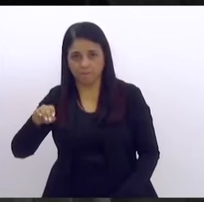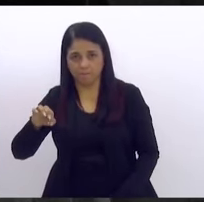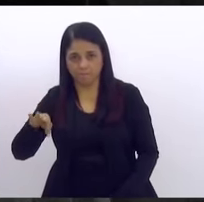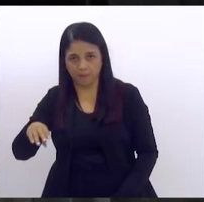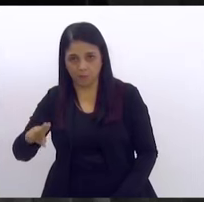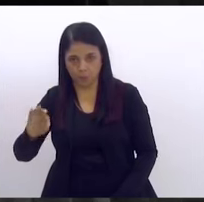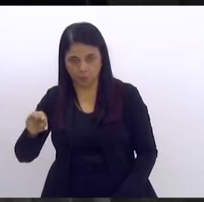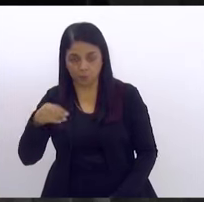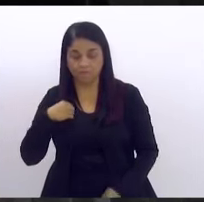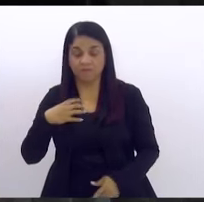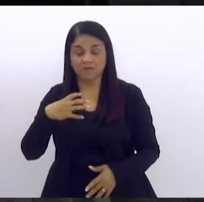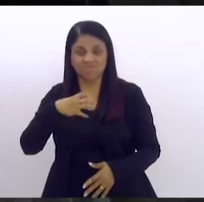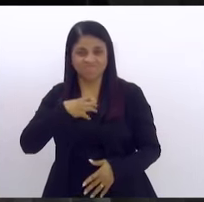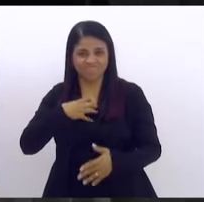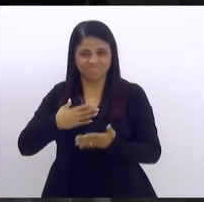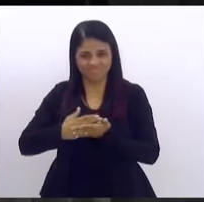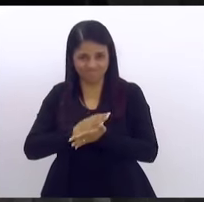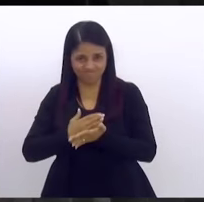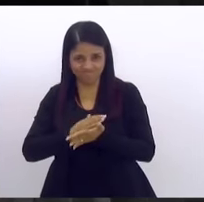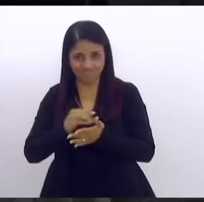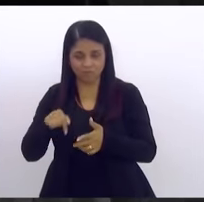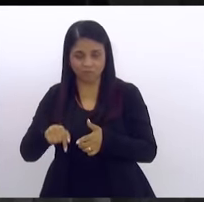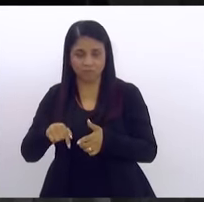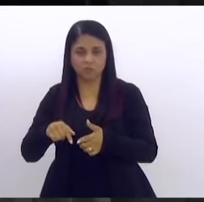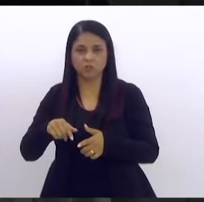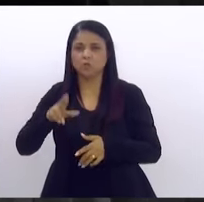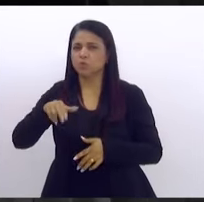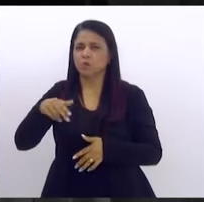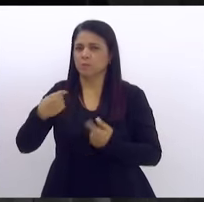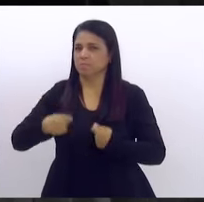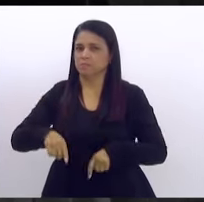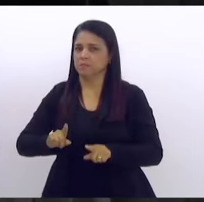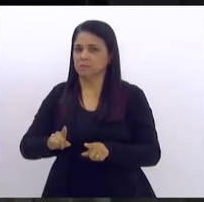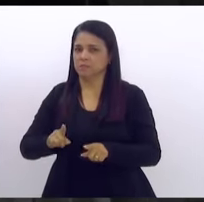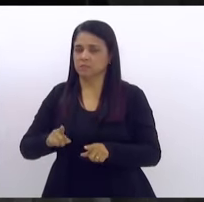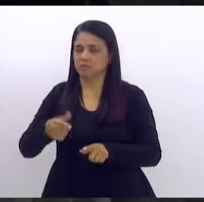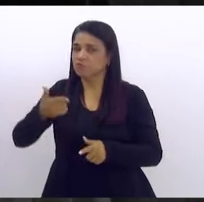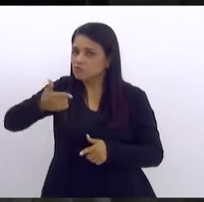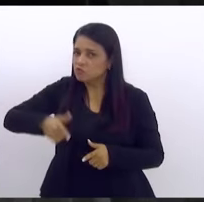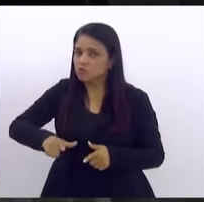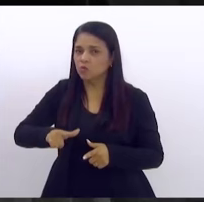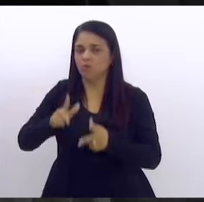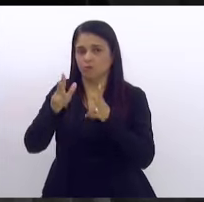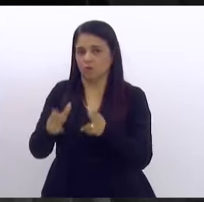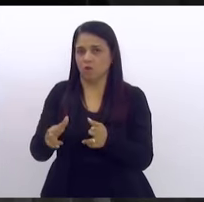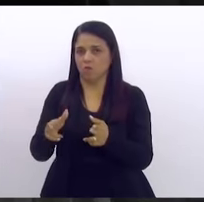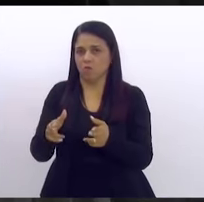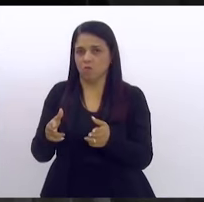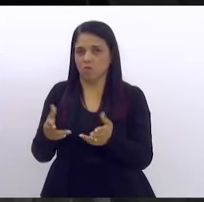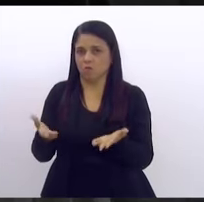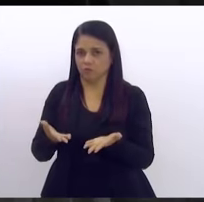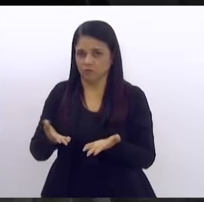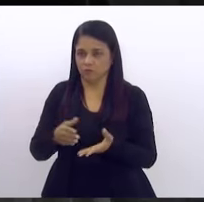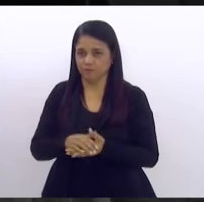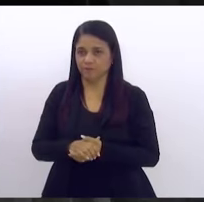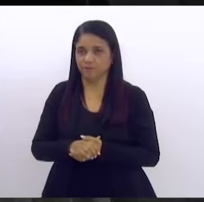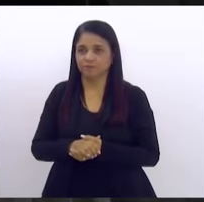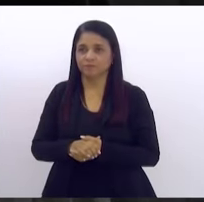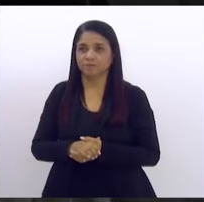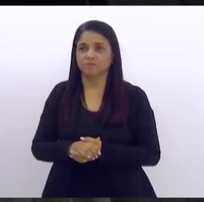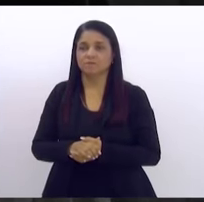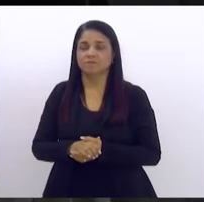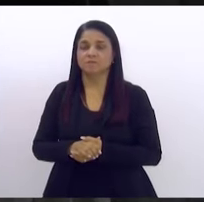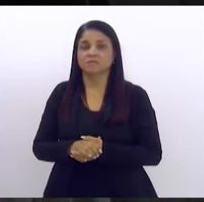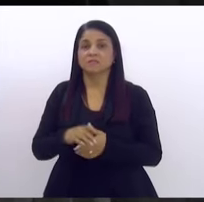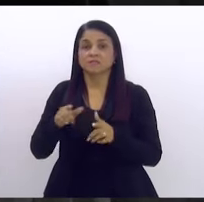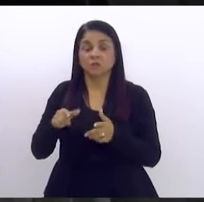espero que nunca mais a gente tenha que fazer isso aqui na casa. Porque em função dessas pressões, a gente acabava